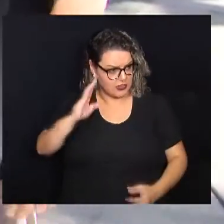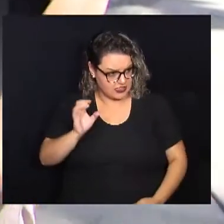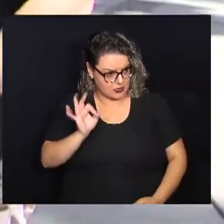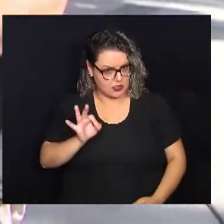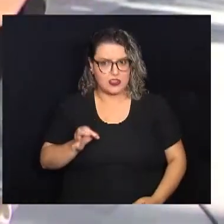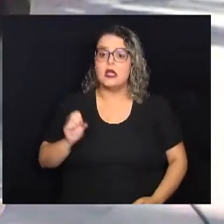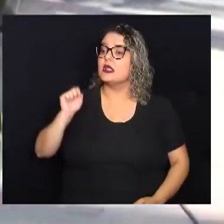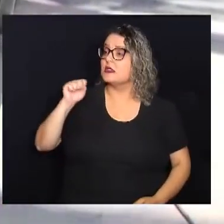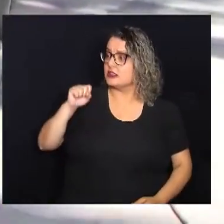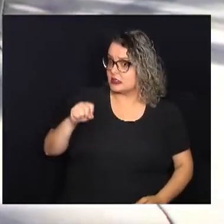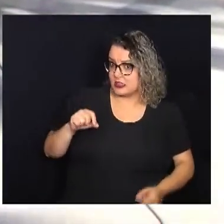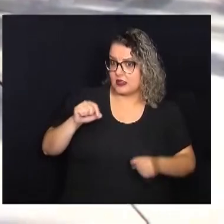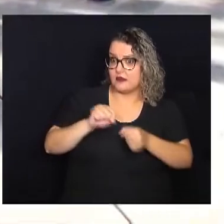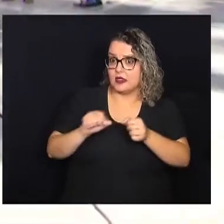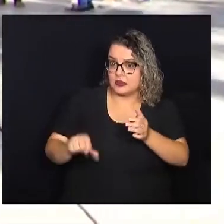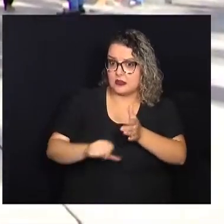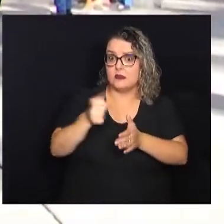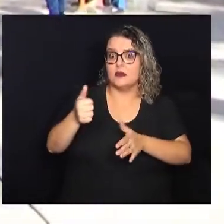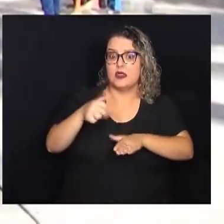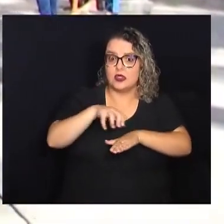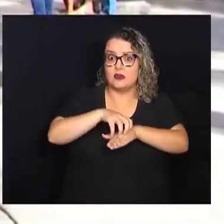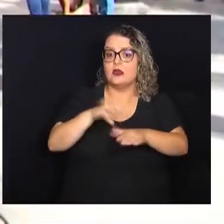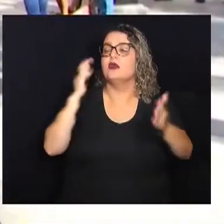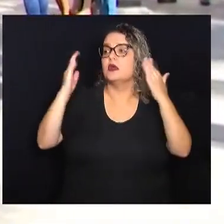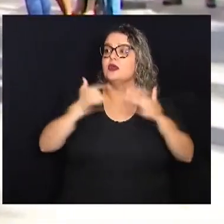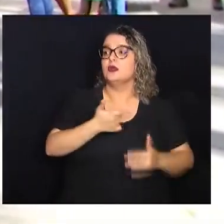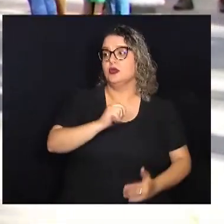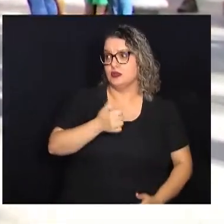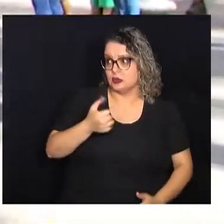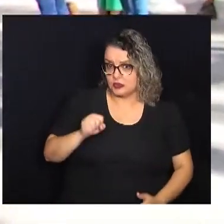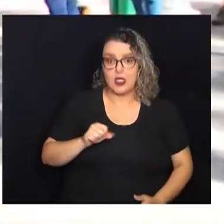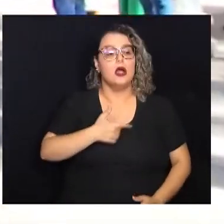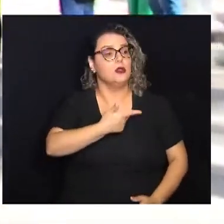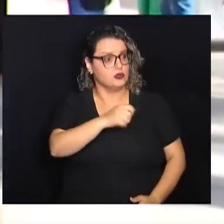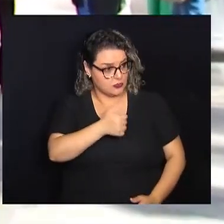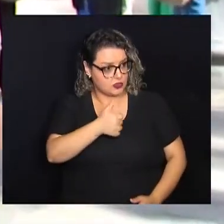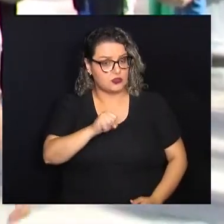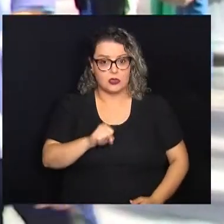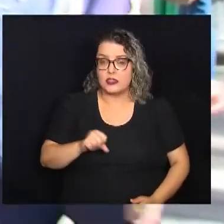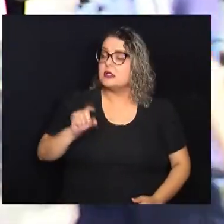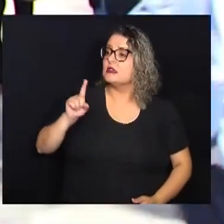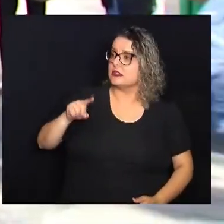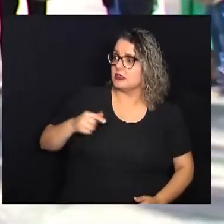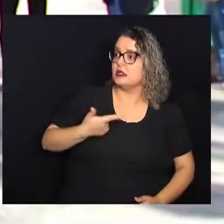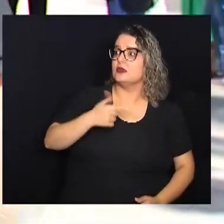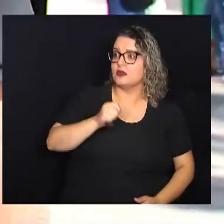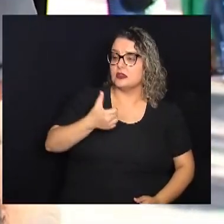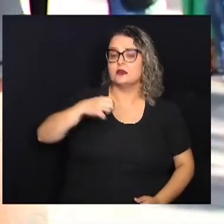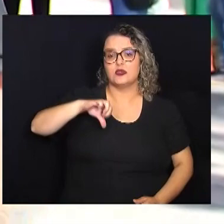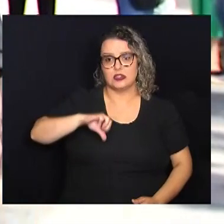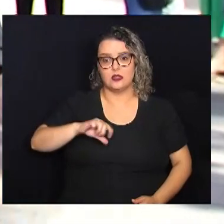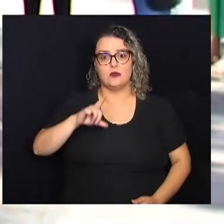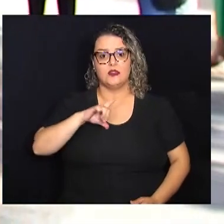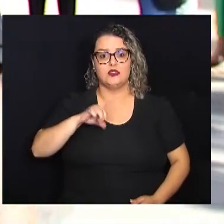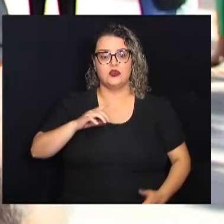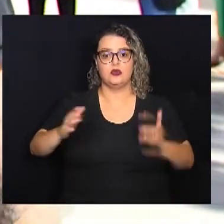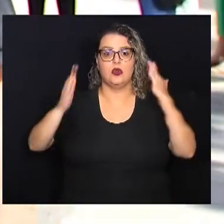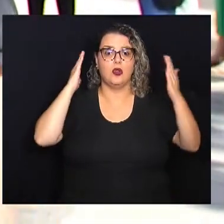Exatamente, a gente fez pela primeira vez a carreta em 2018, 2018 e em 2019 a gente também teve a carreta. Foram